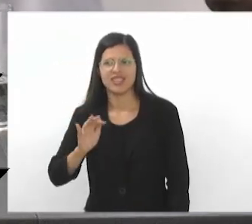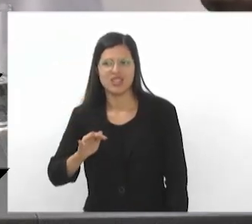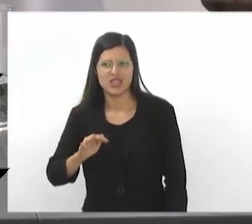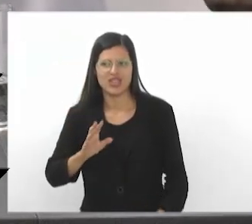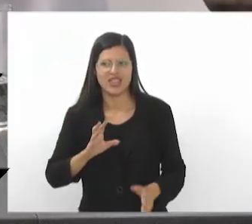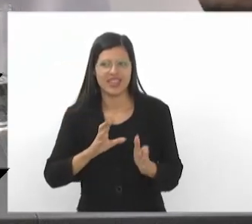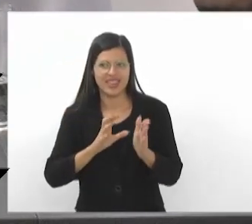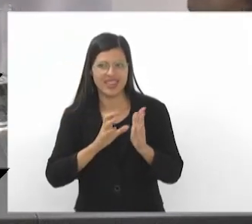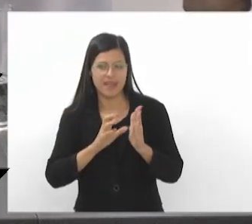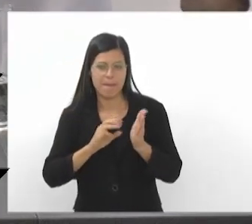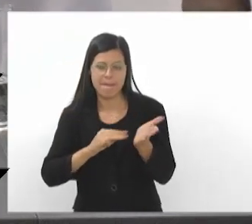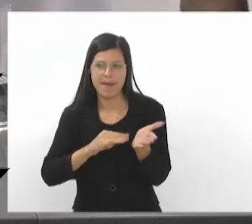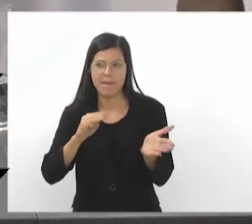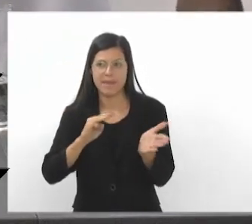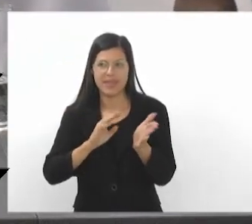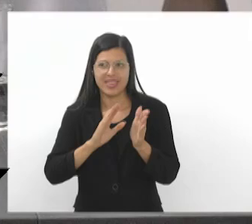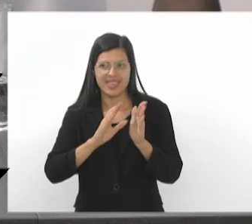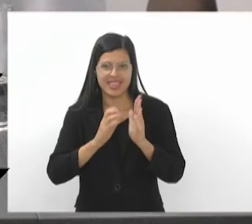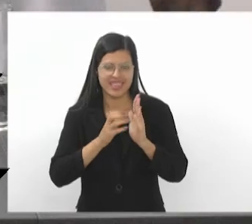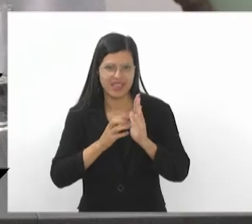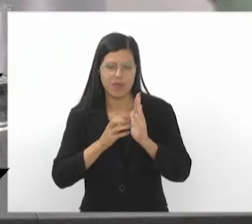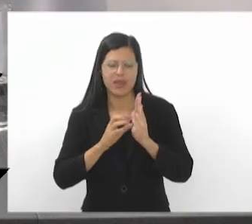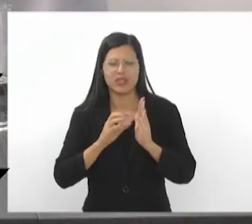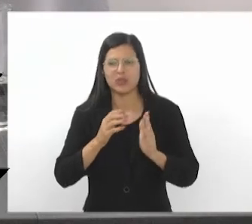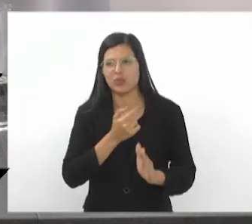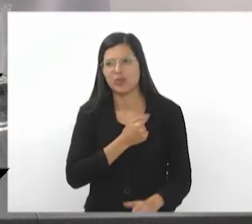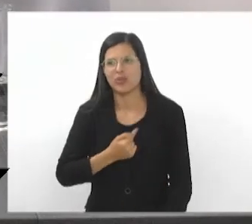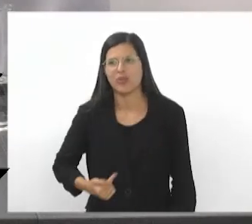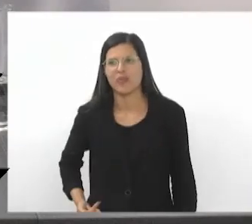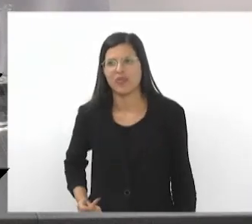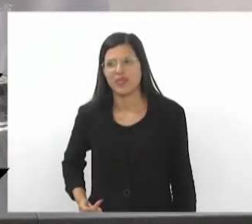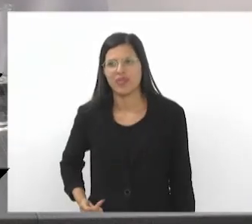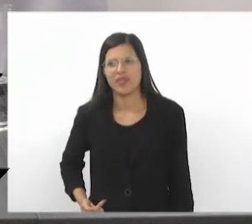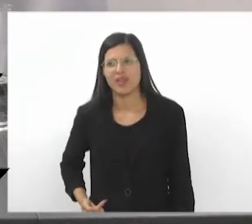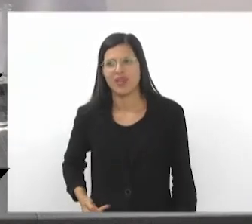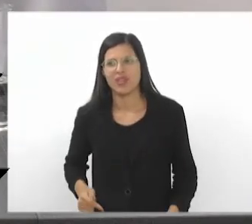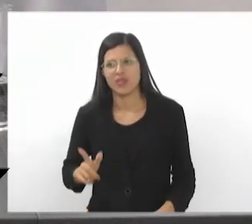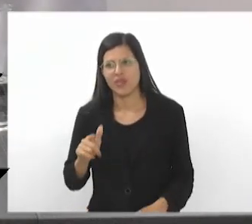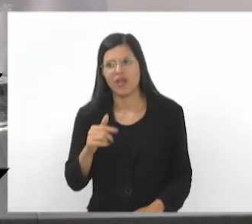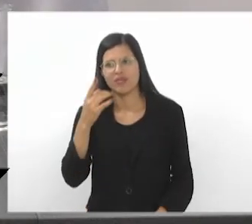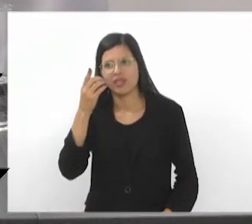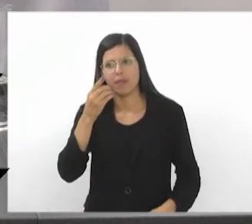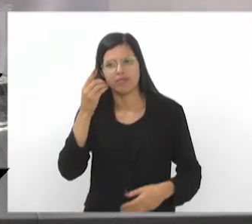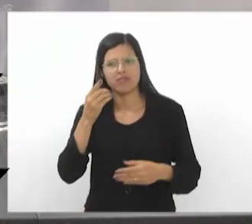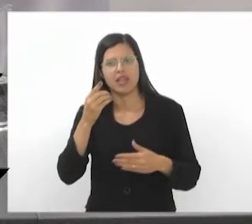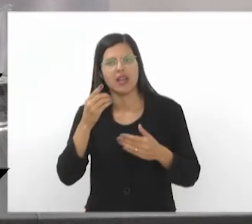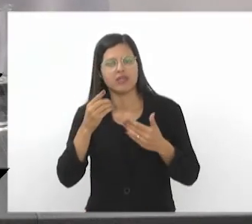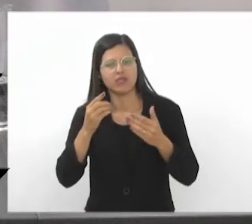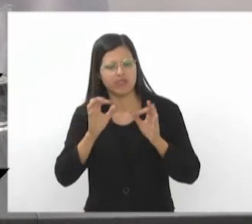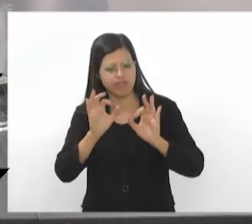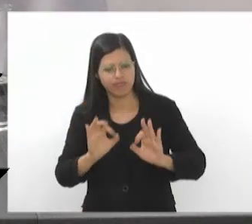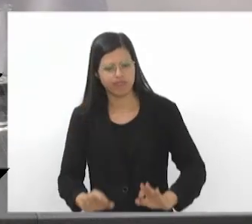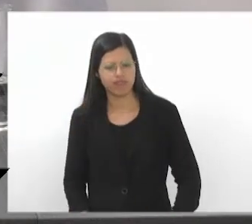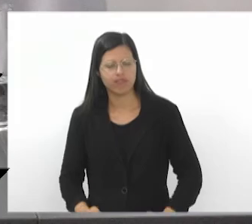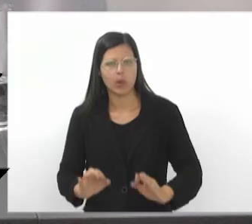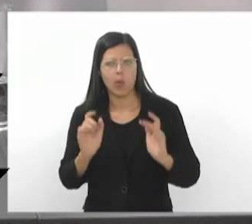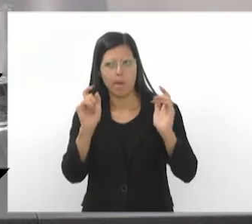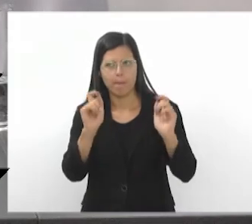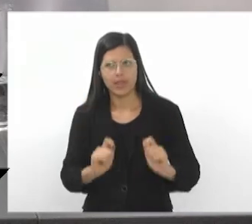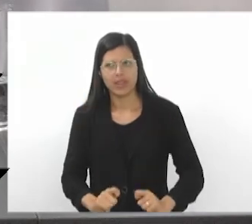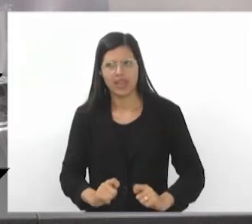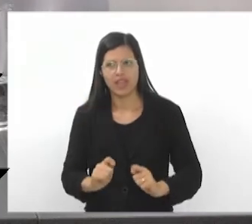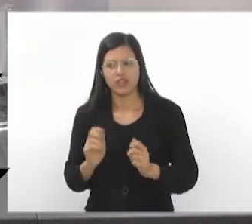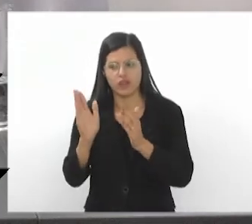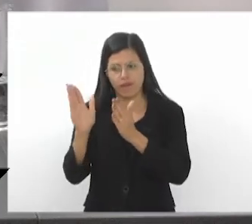governo, julgaria que o governo está muito bem representado por ser um deputado assíduo, zeloso, competente, fiel